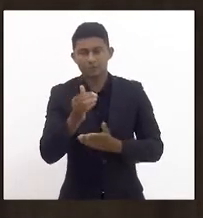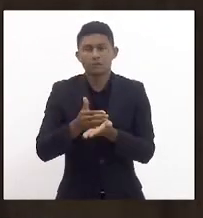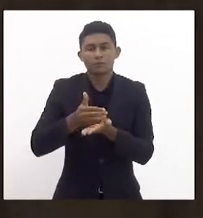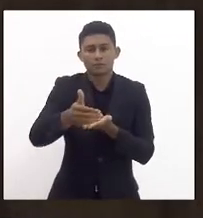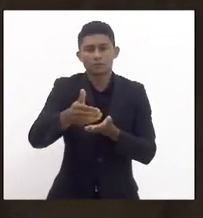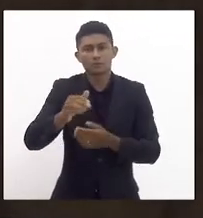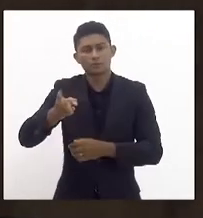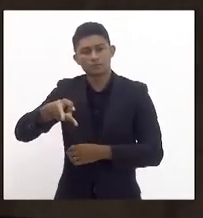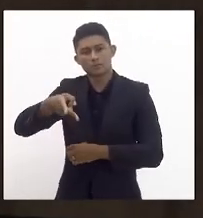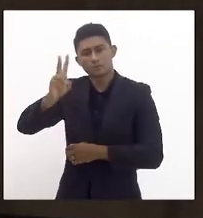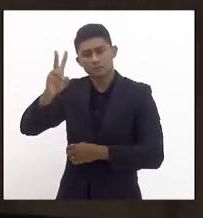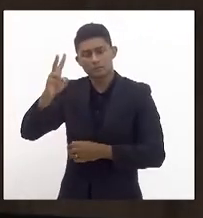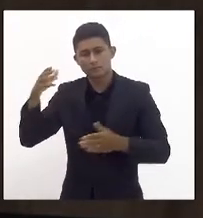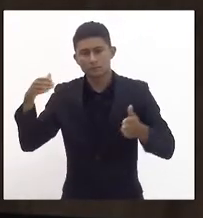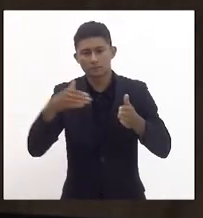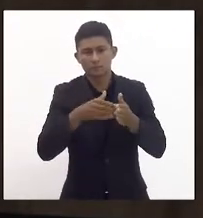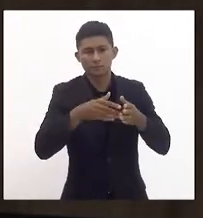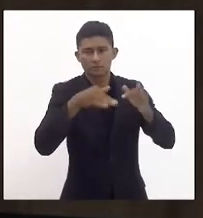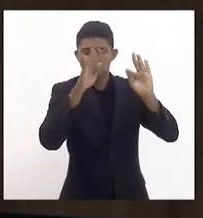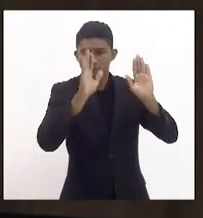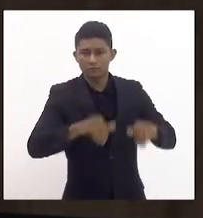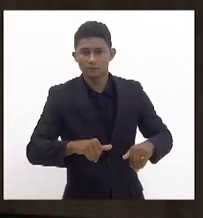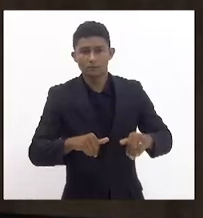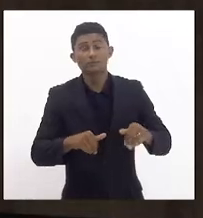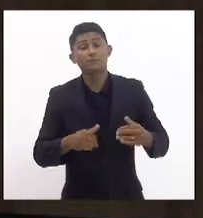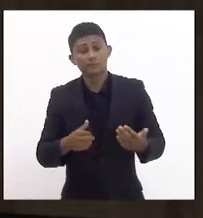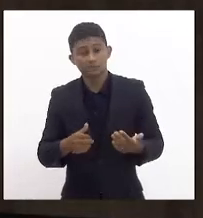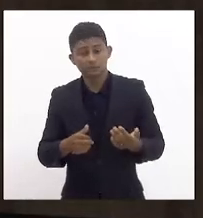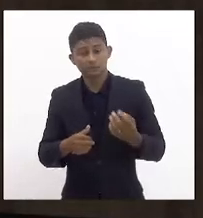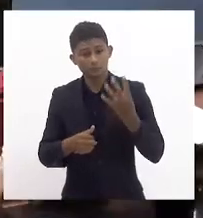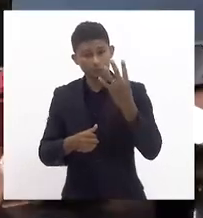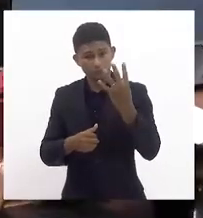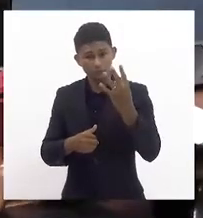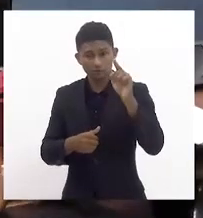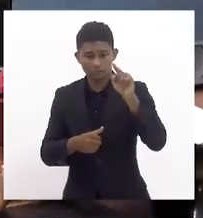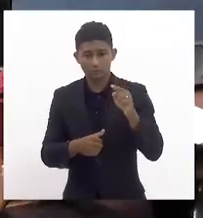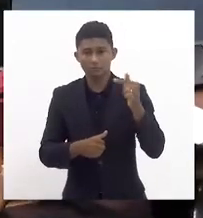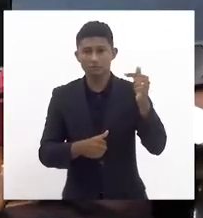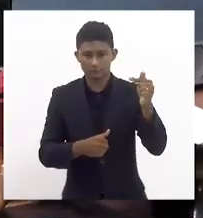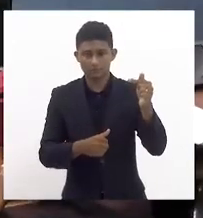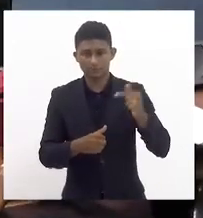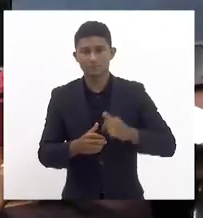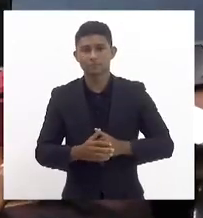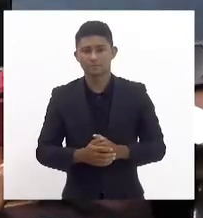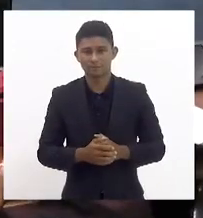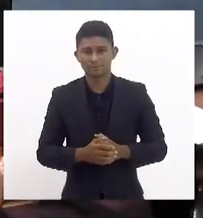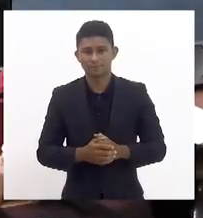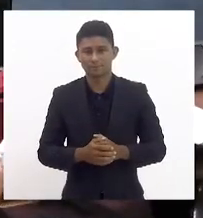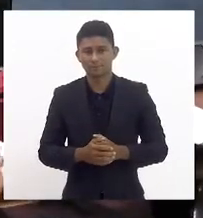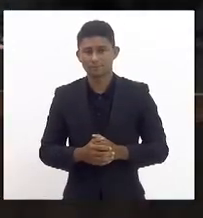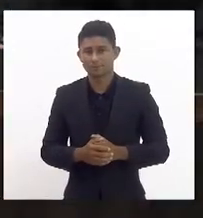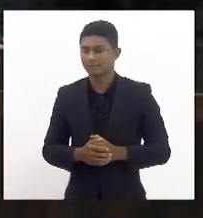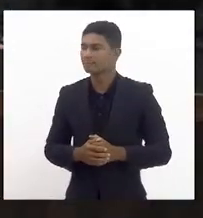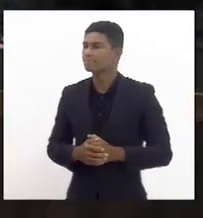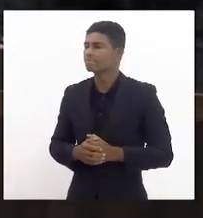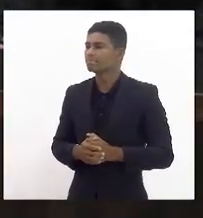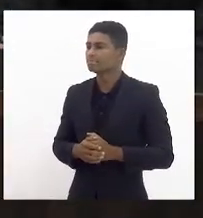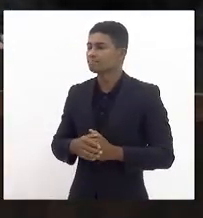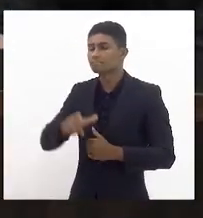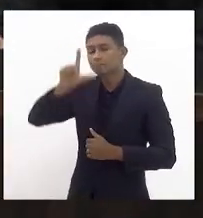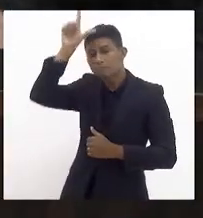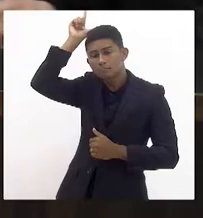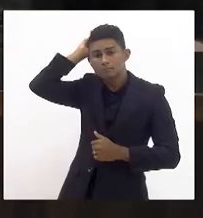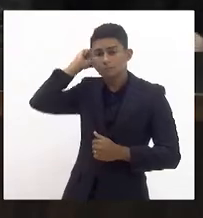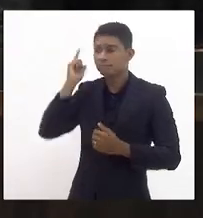14 horas, encerrou-se às 16 horas e 7 minutos. Pela ordem, senhor presidente. Deputado Luiz Paulo, questão de